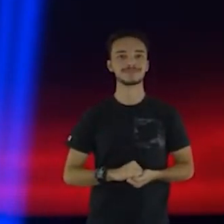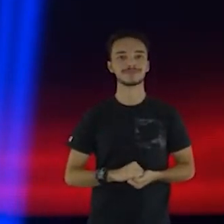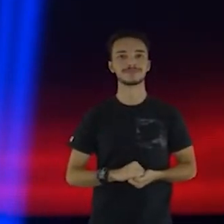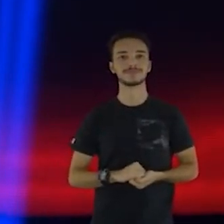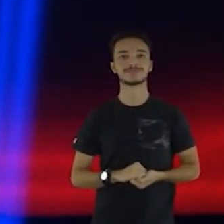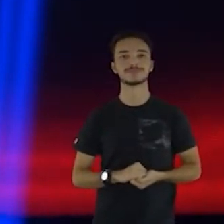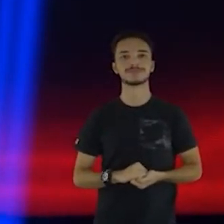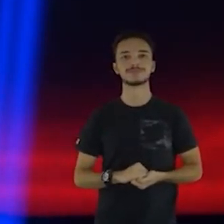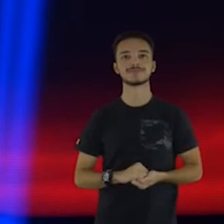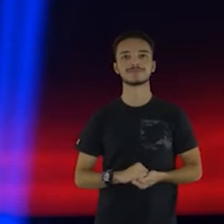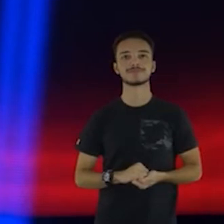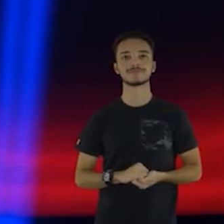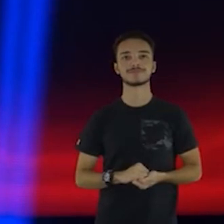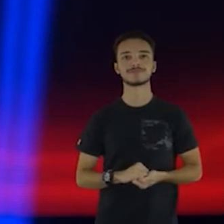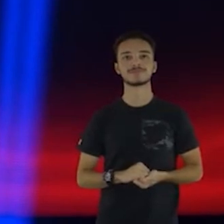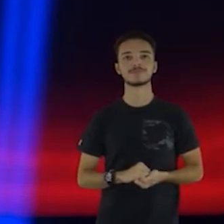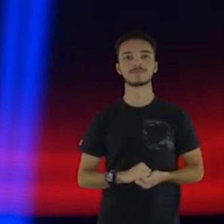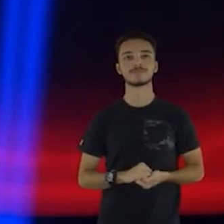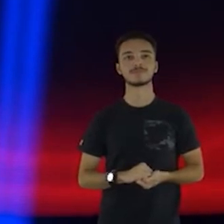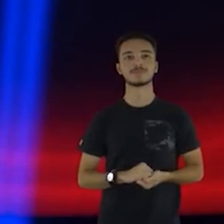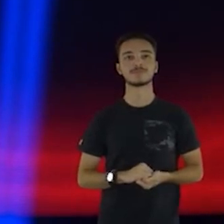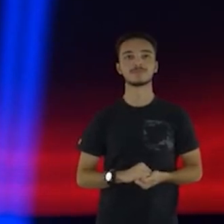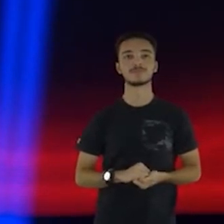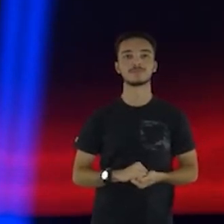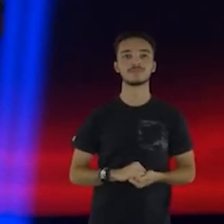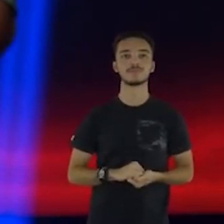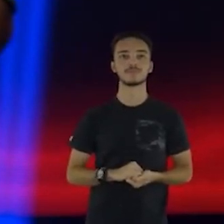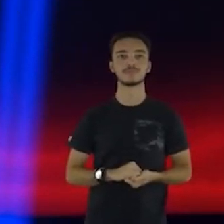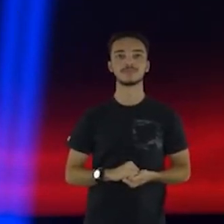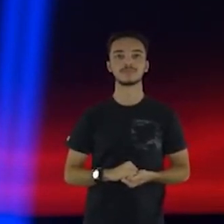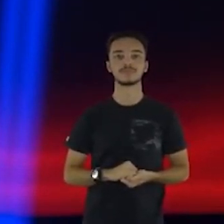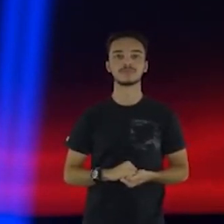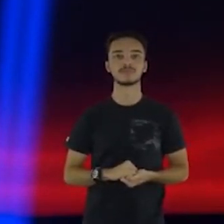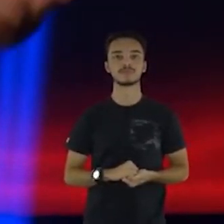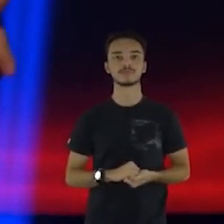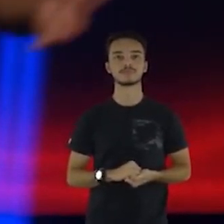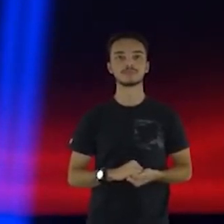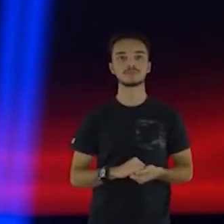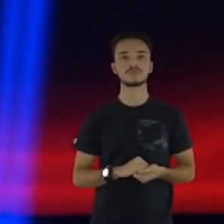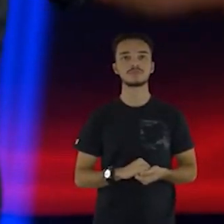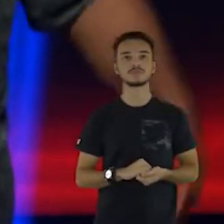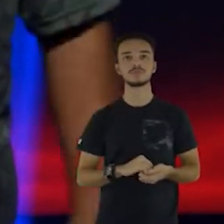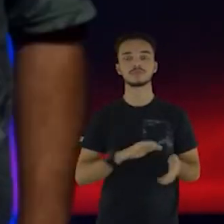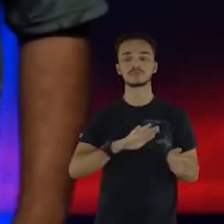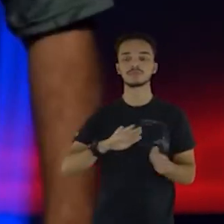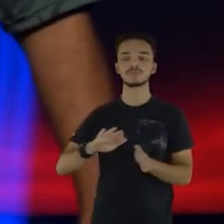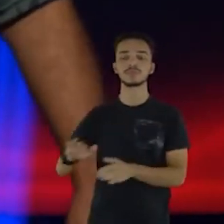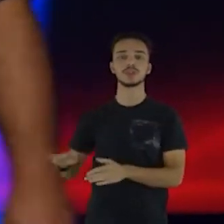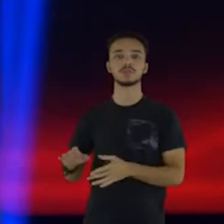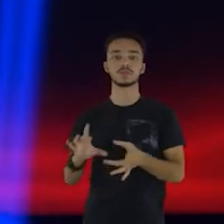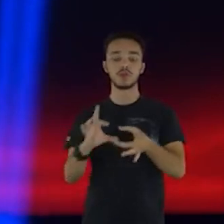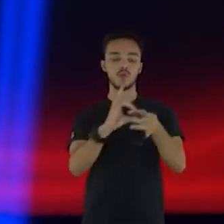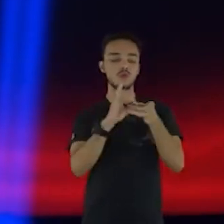A segunda unidade que eu quero falar para você não é os princípios, é a segunda unidade. É ser um com seus amigos.